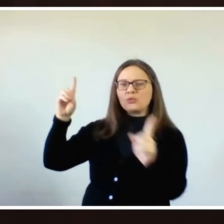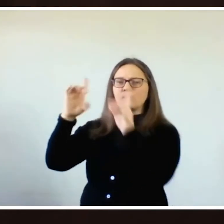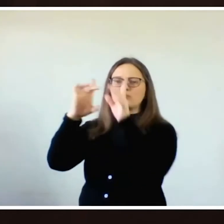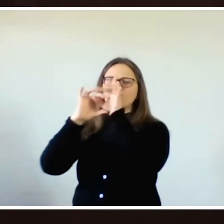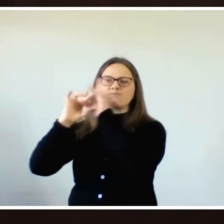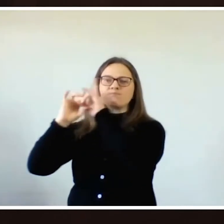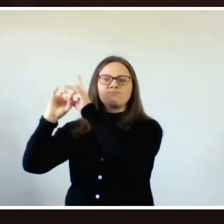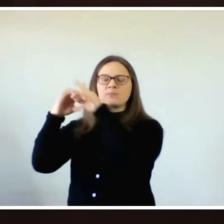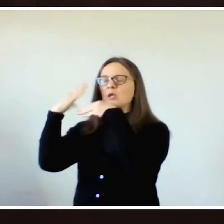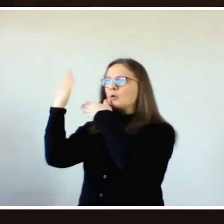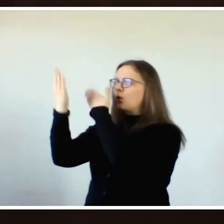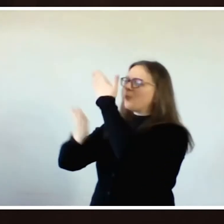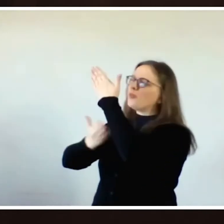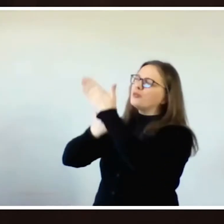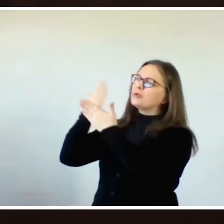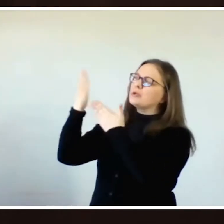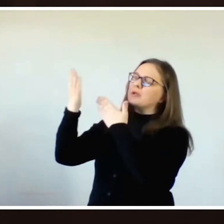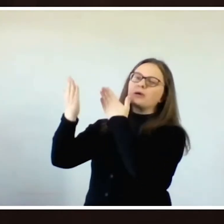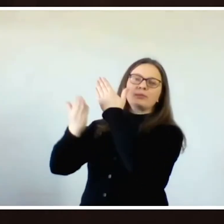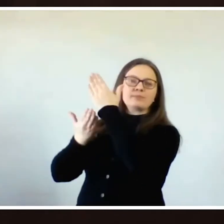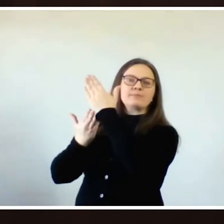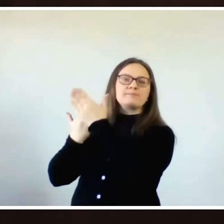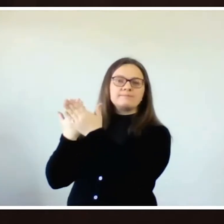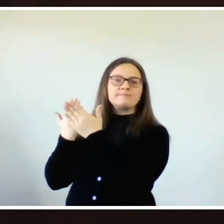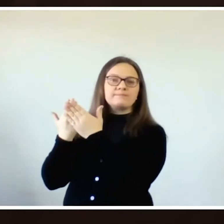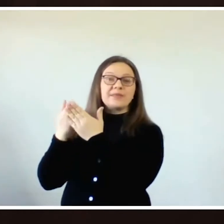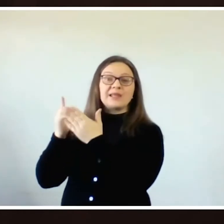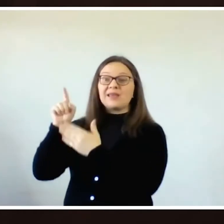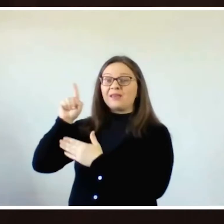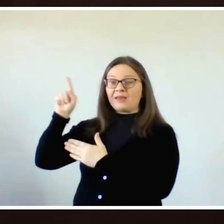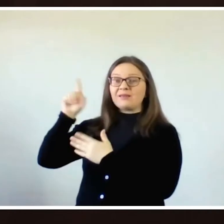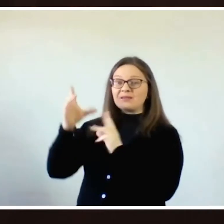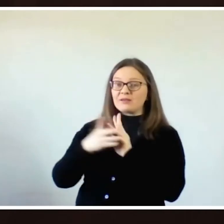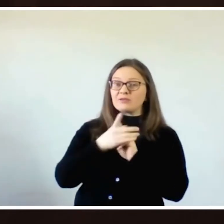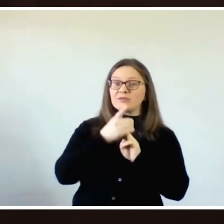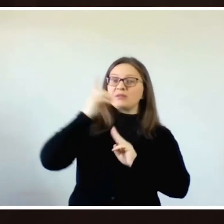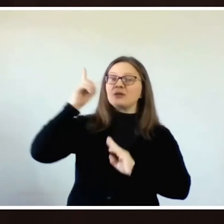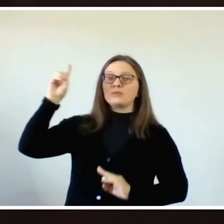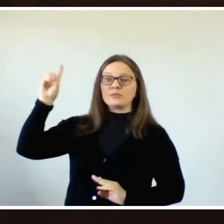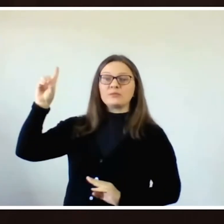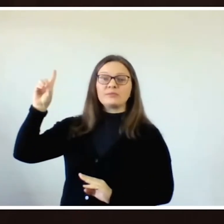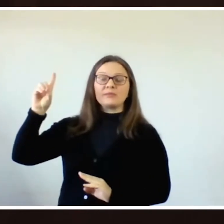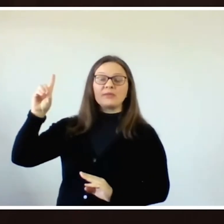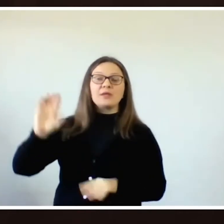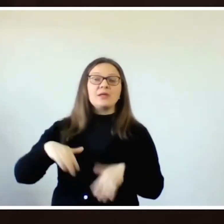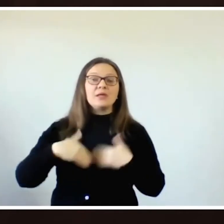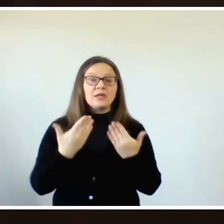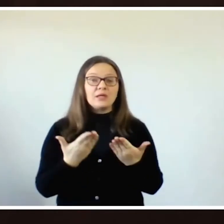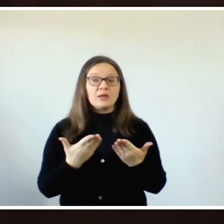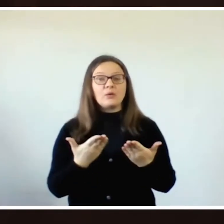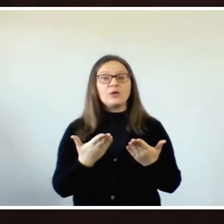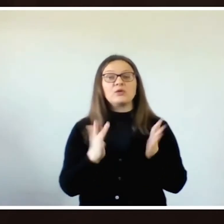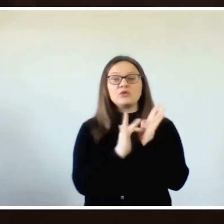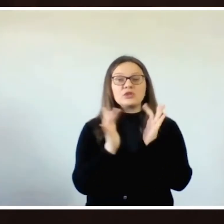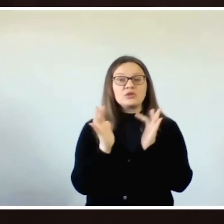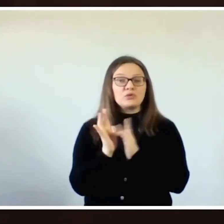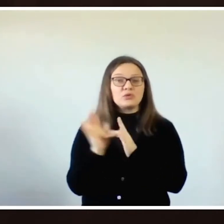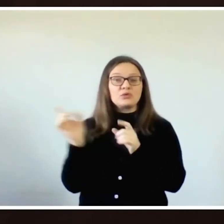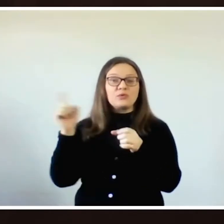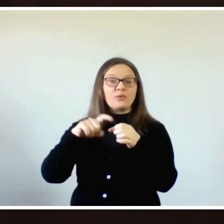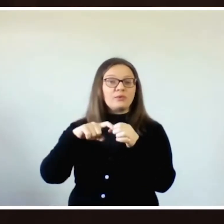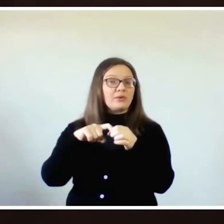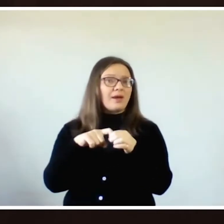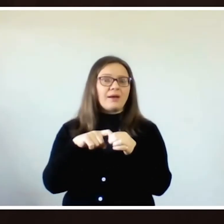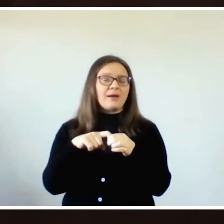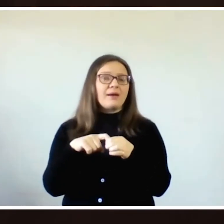triuno. Quando o Senhor voltar, irmão, nós vamos estar todos nessa videira verdadeira, como